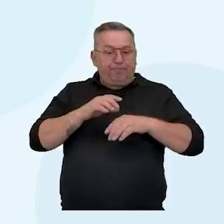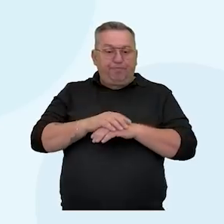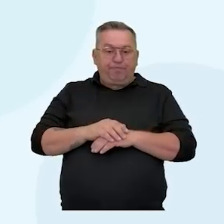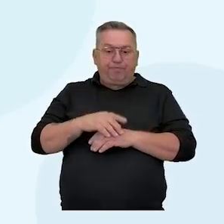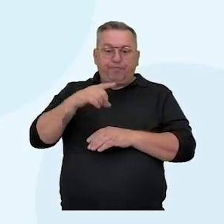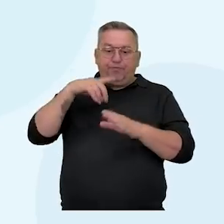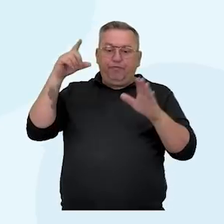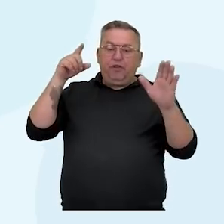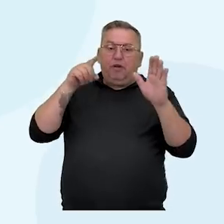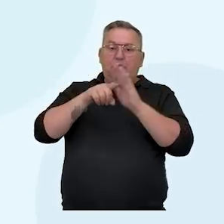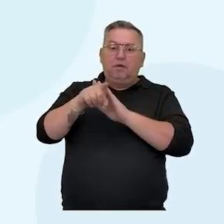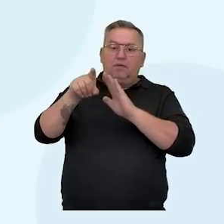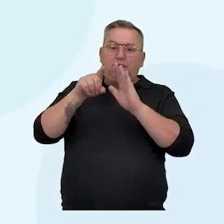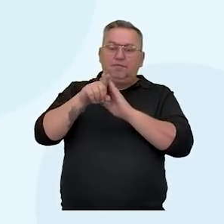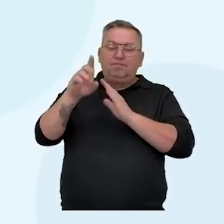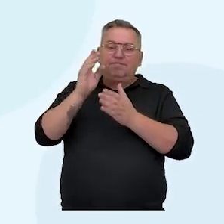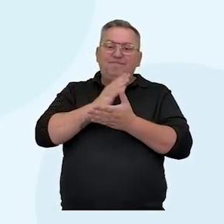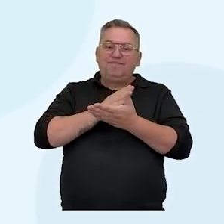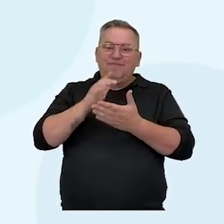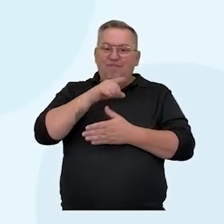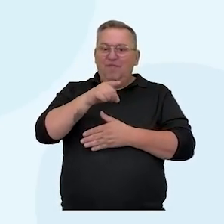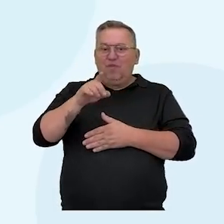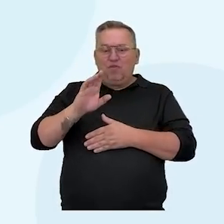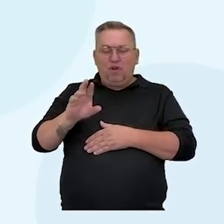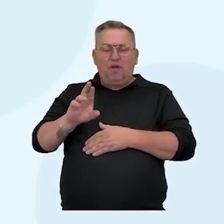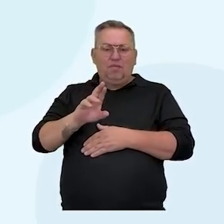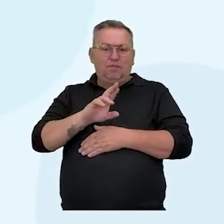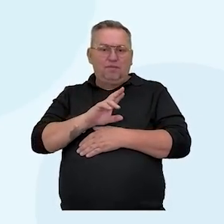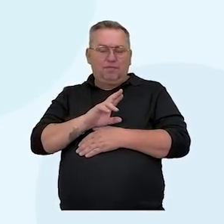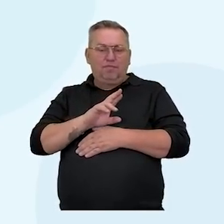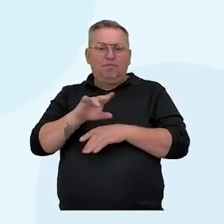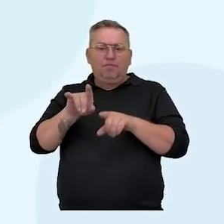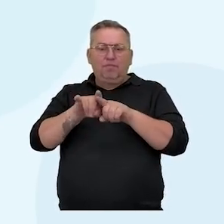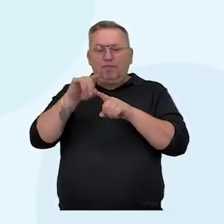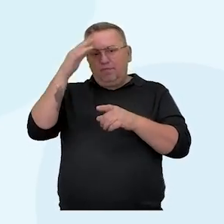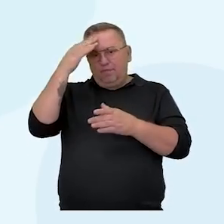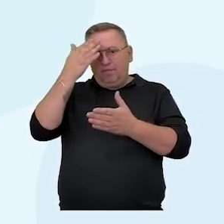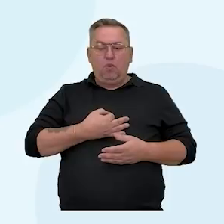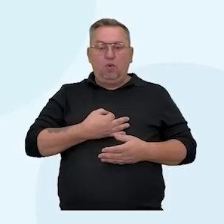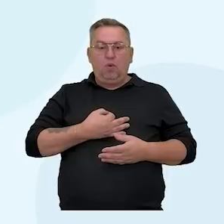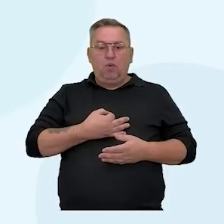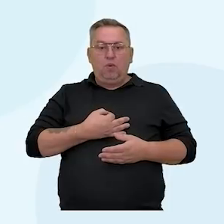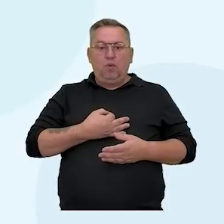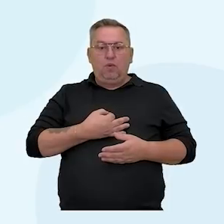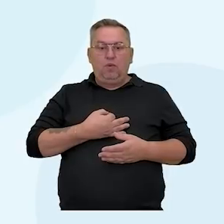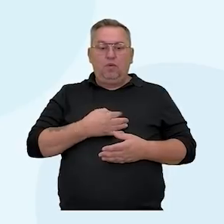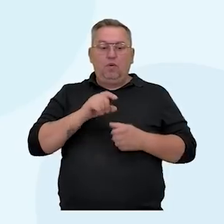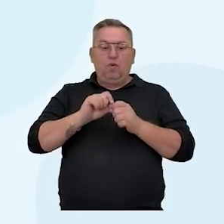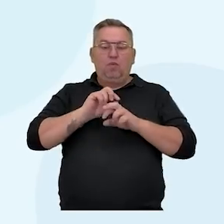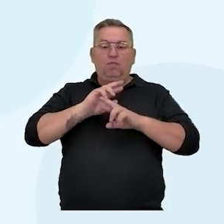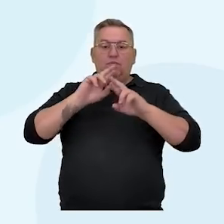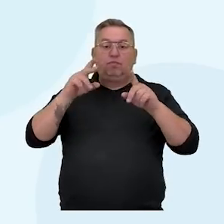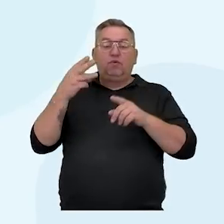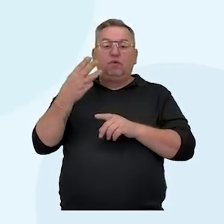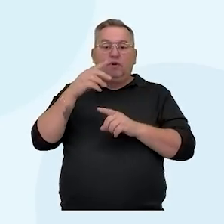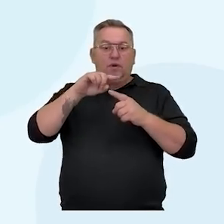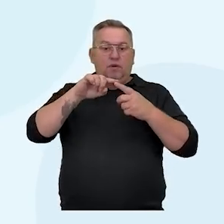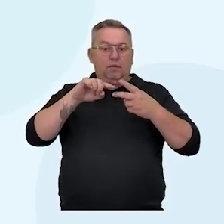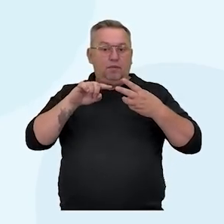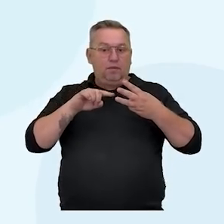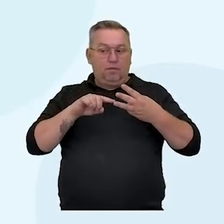e estrutura. A habilidade do currículo, AEF 35 LP 10. Tem mais ou só essa? Tem